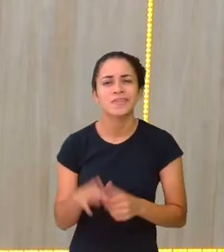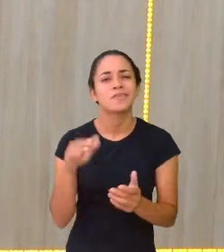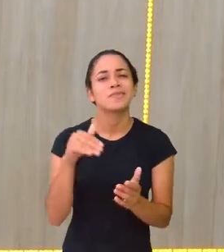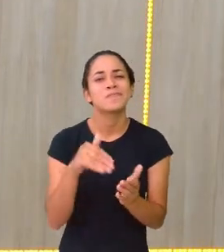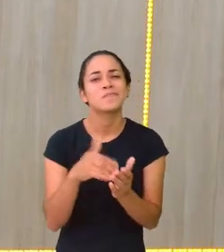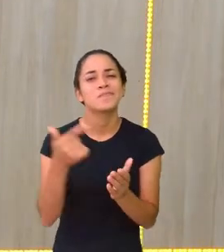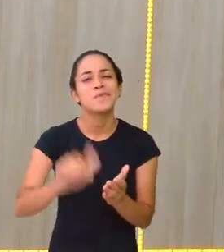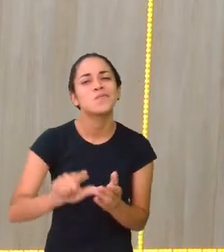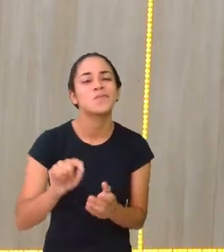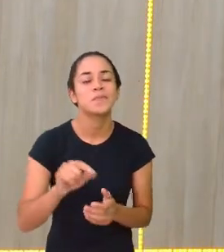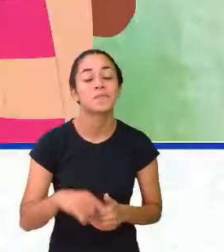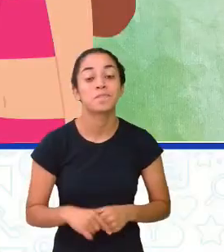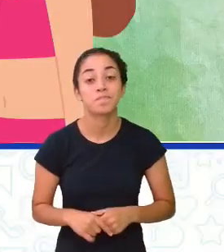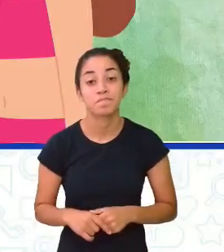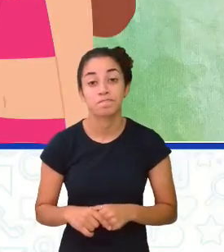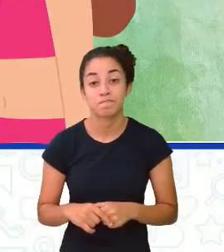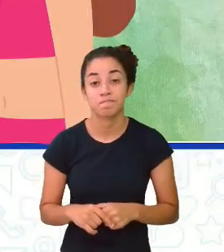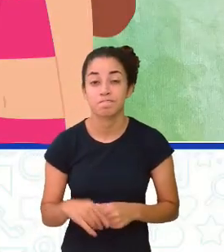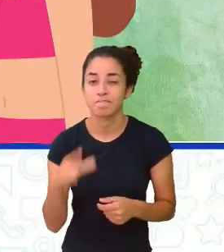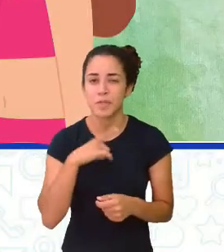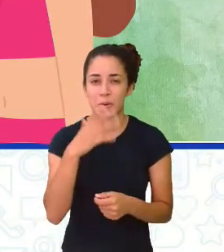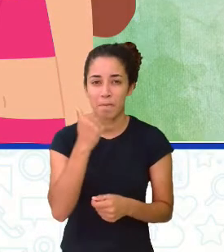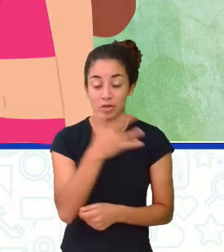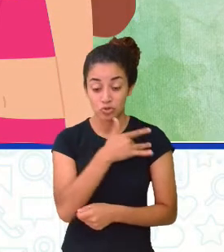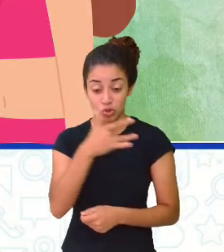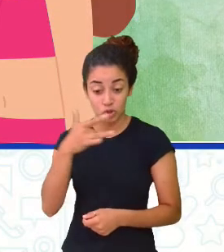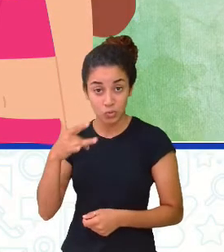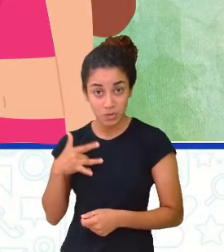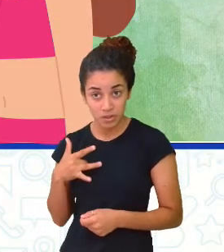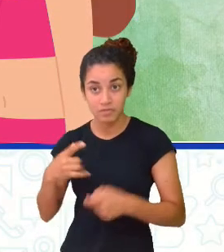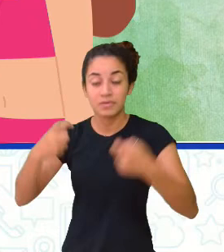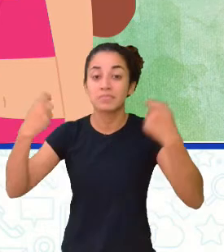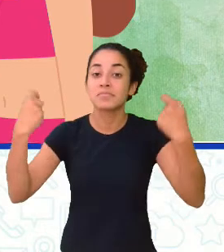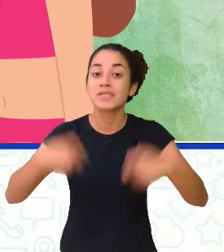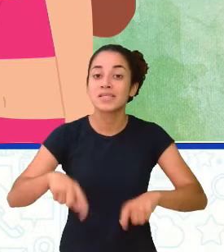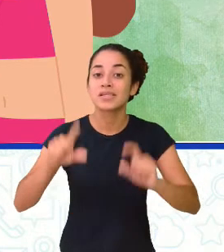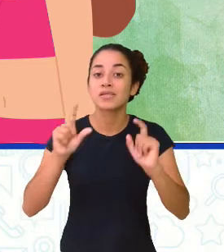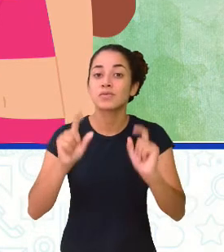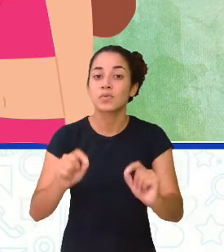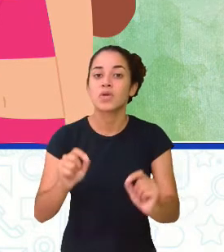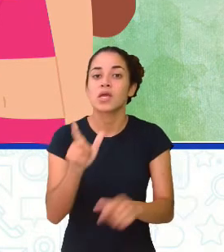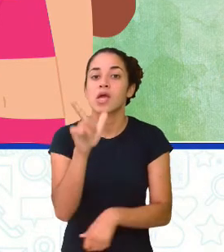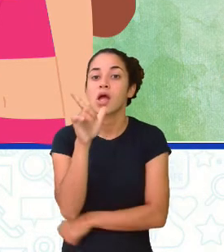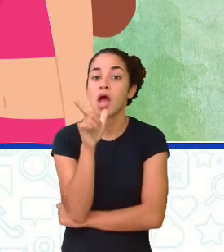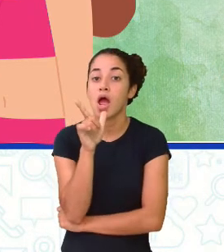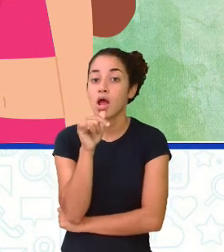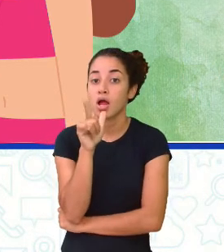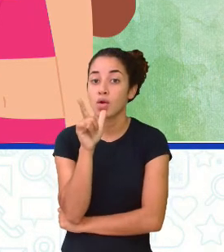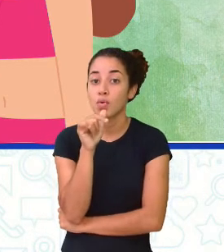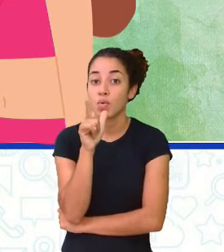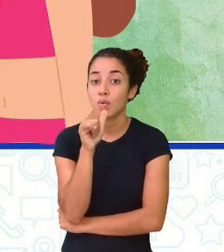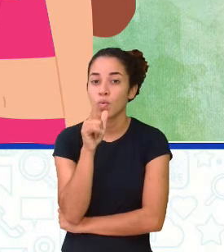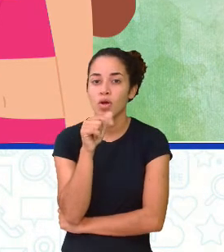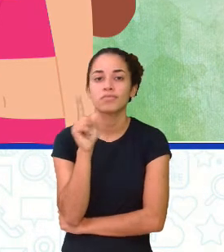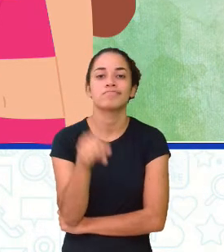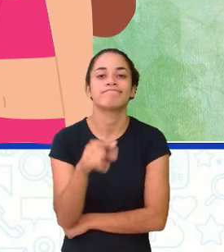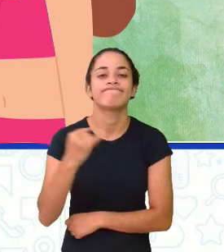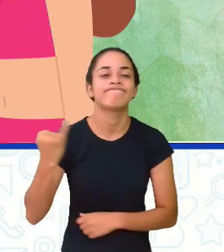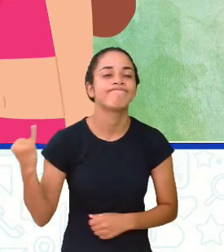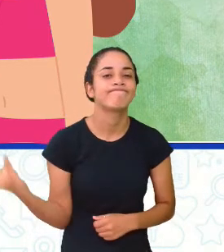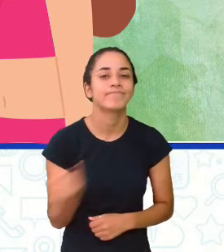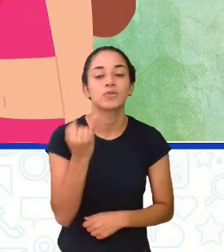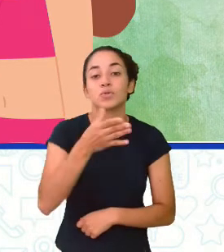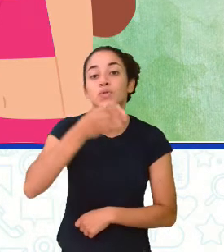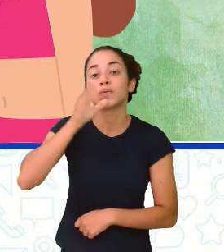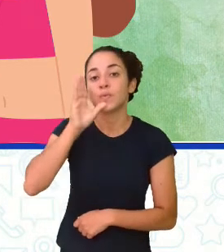temos mais? Além de ter uma alimentação saudável, a gente vem falar também da questão da água, gente. Veja como é importante a ingestão